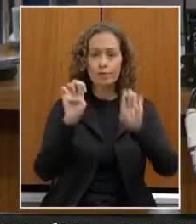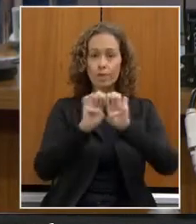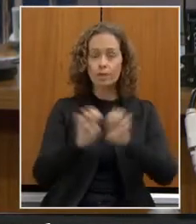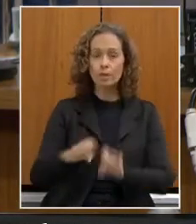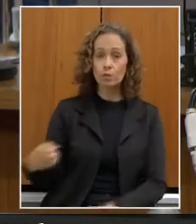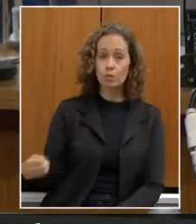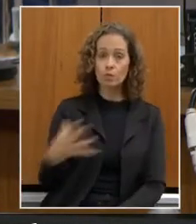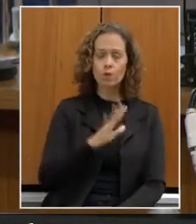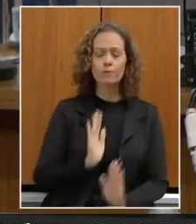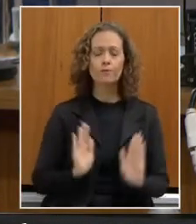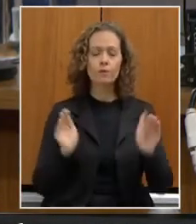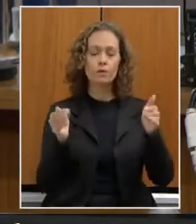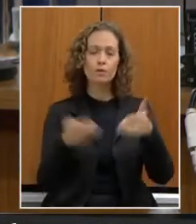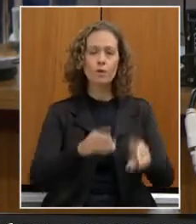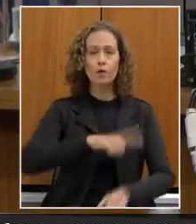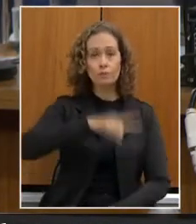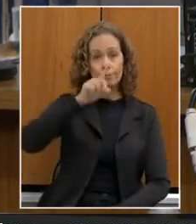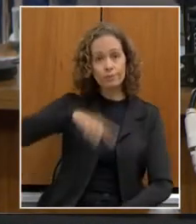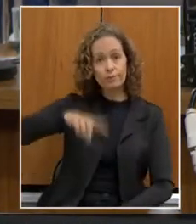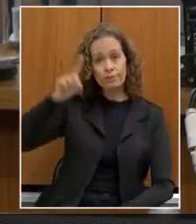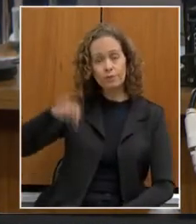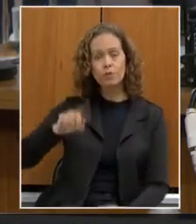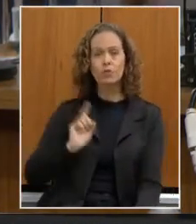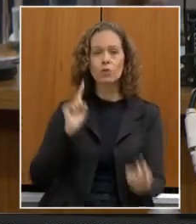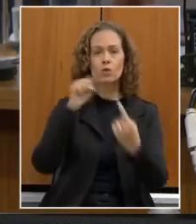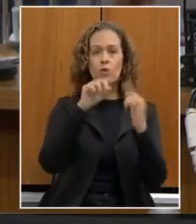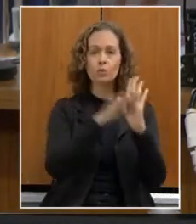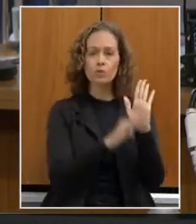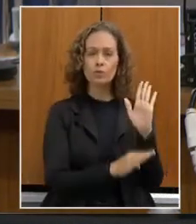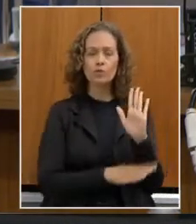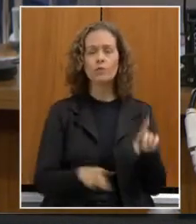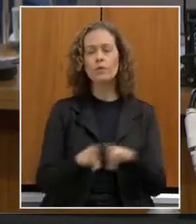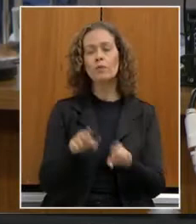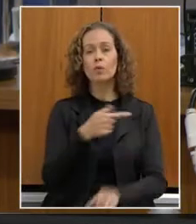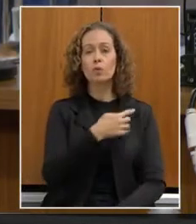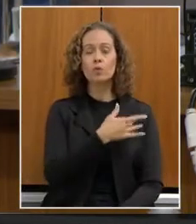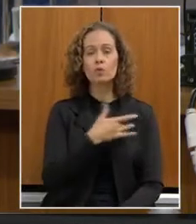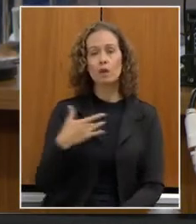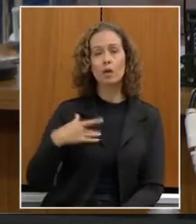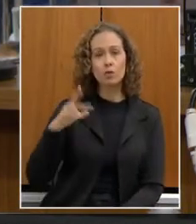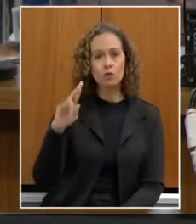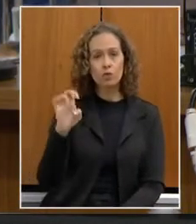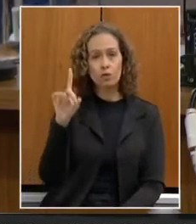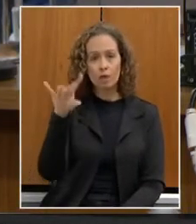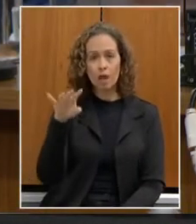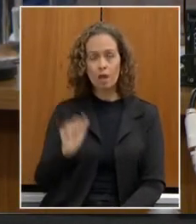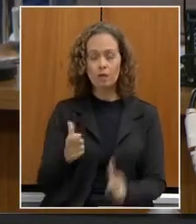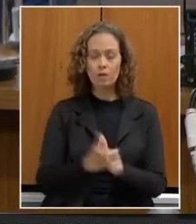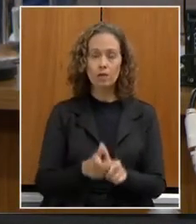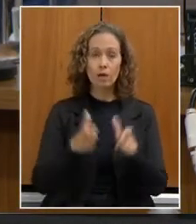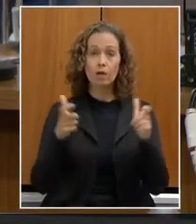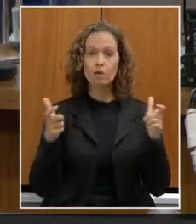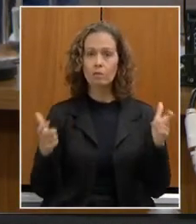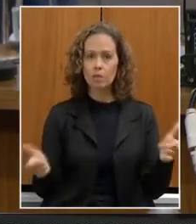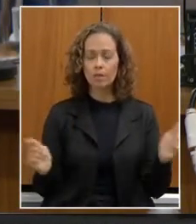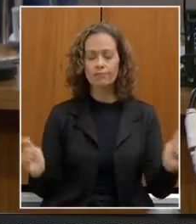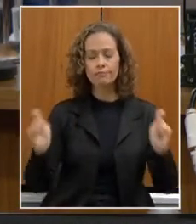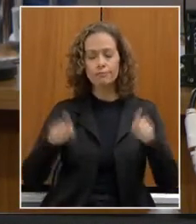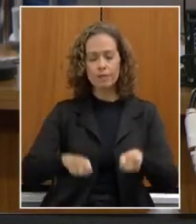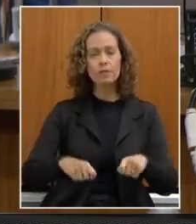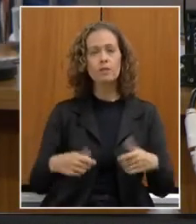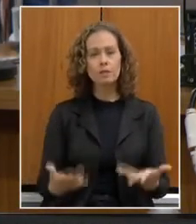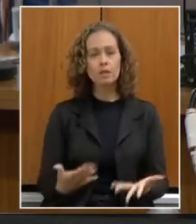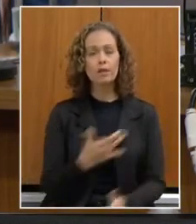foco em indicadores em metas o saúde em rede que é fundamental para aumentar a eficiência do nosso sistema de saúde